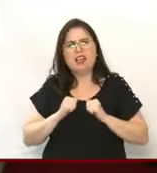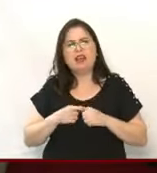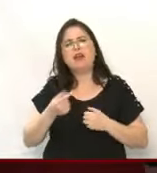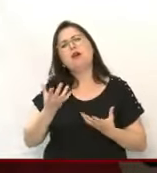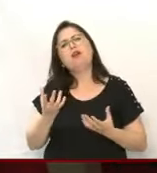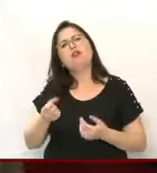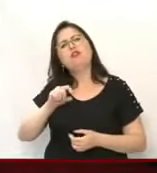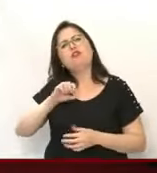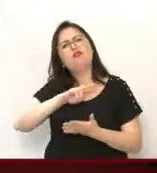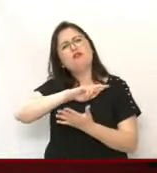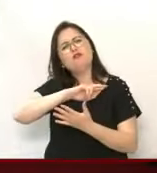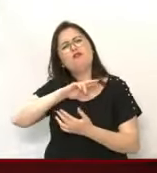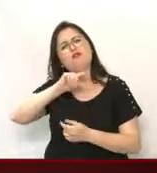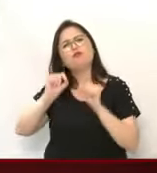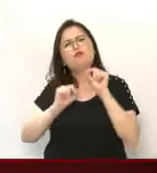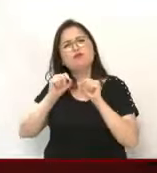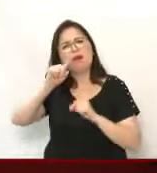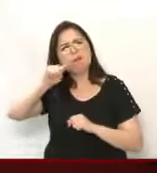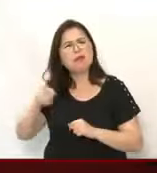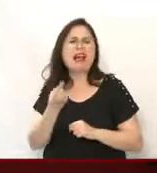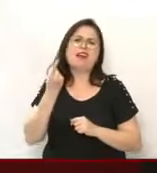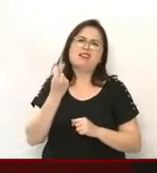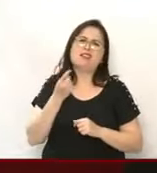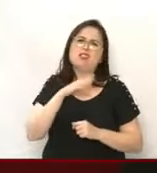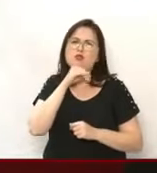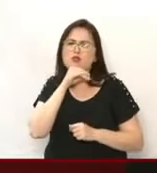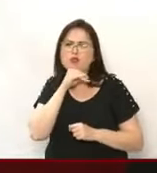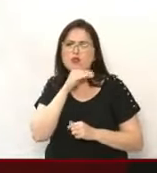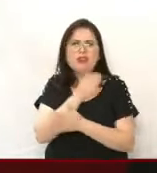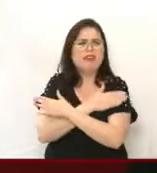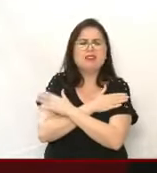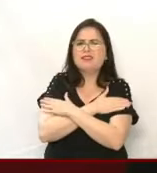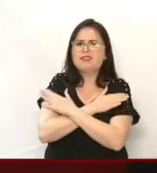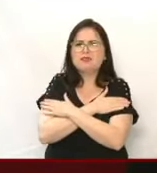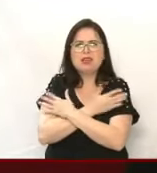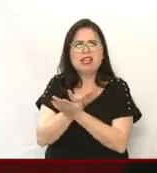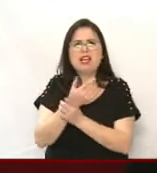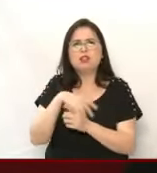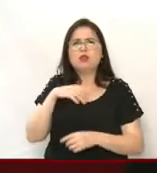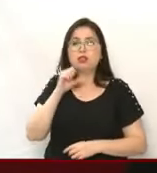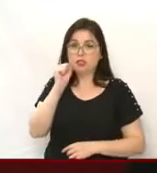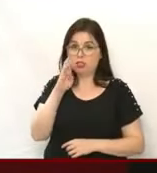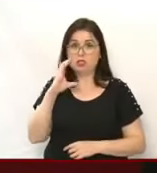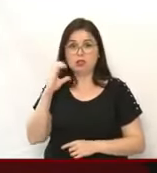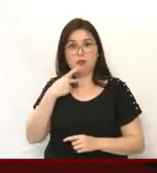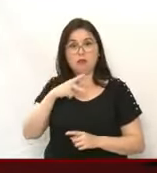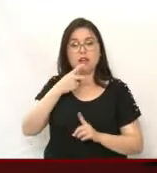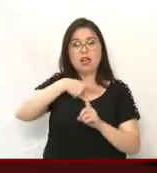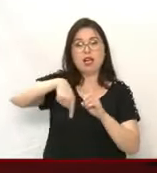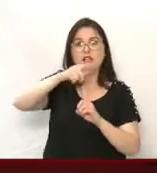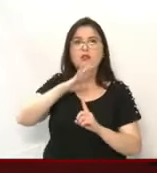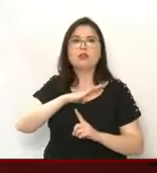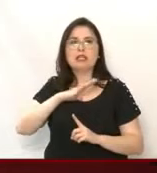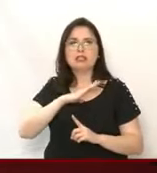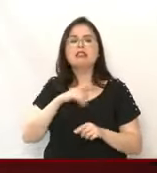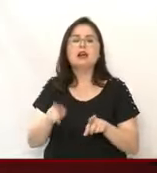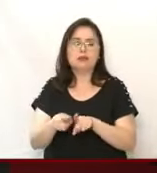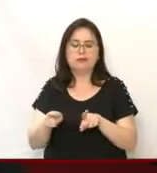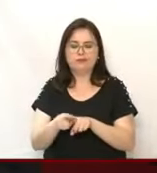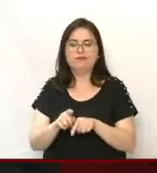trabalhadores diretos, mas toda uma região e toda uma cidade à míngua. Mas gritamos para